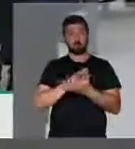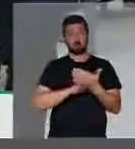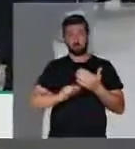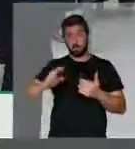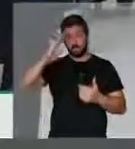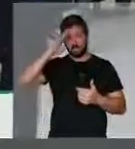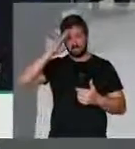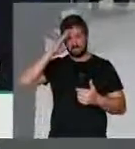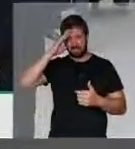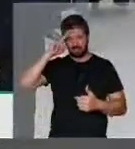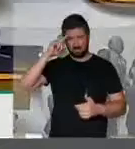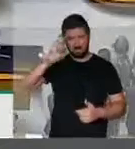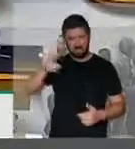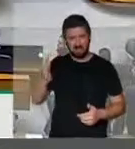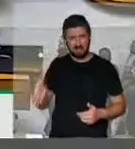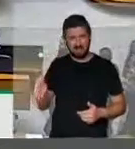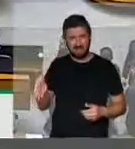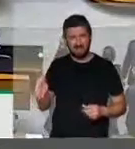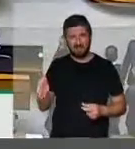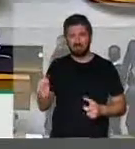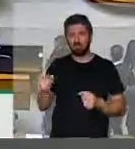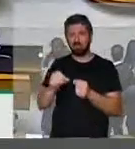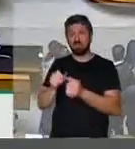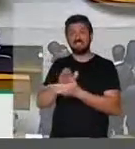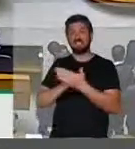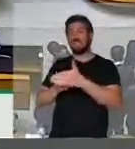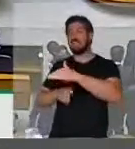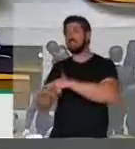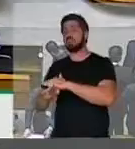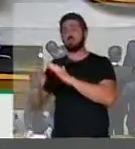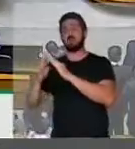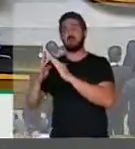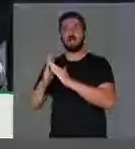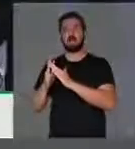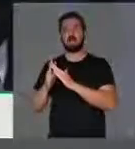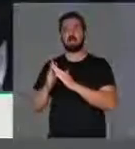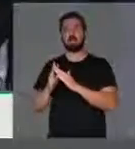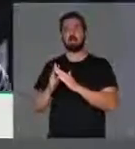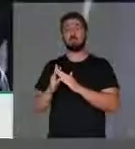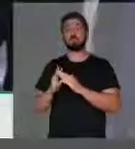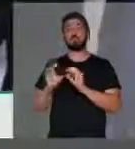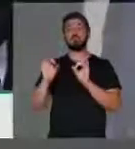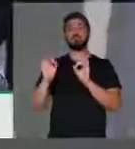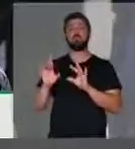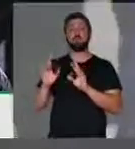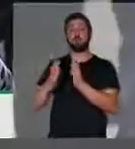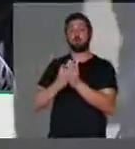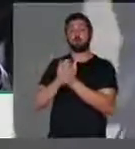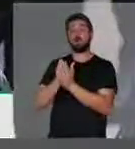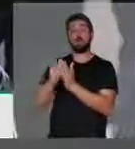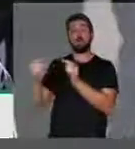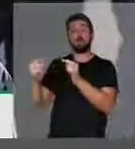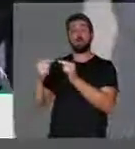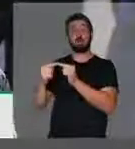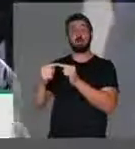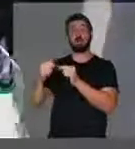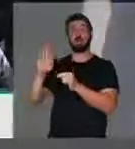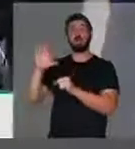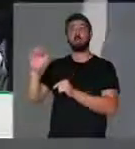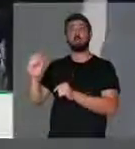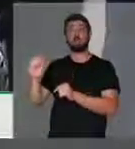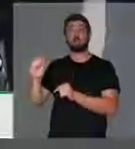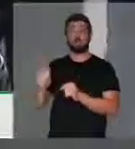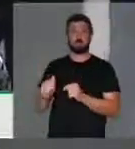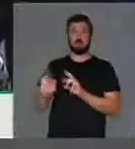o exército para fazer nenhuma busca e apreensão. Apenas cumprimos busca e